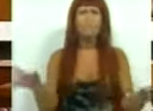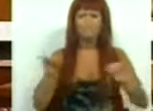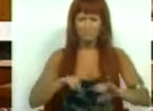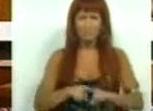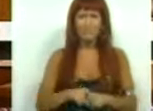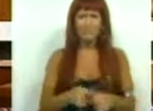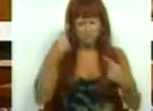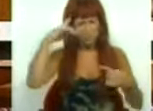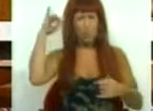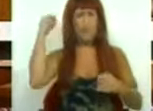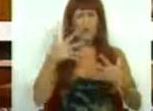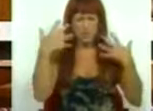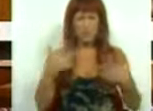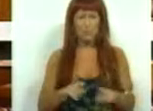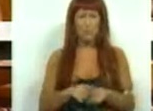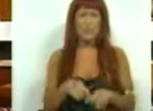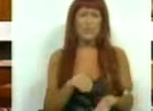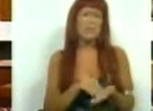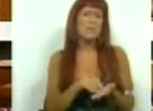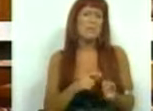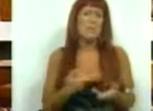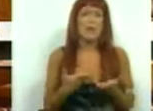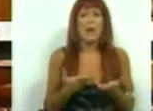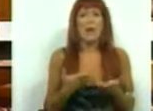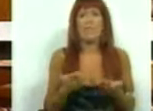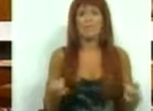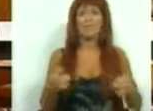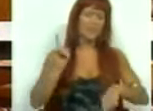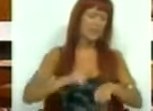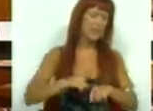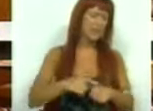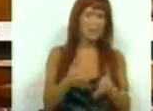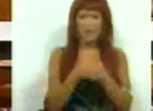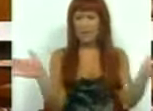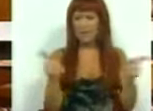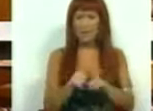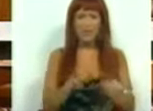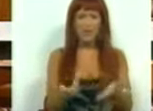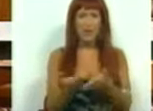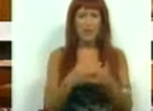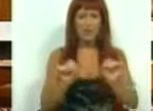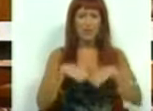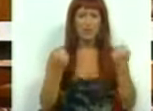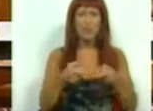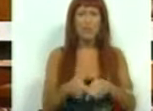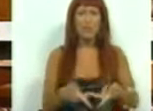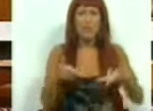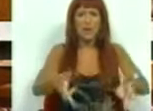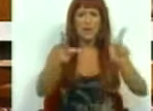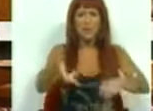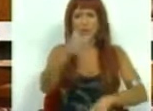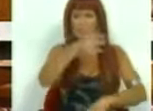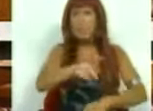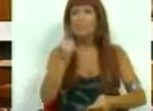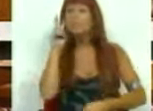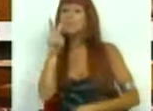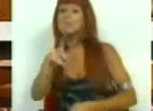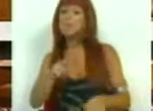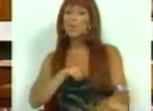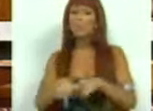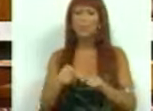ainda em desusadas ideias de miserabilismo e assistencialismo. É tempo de abrir caminhos para uma economia social liberta de preconceitos, mas virada assim